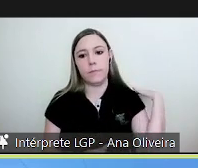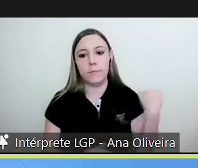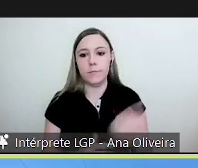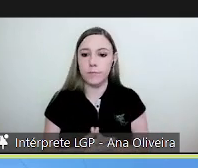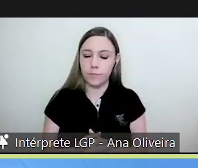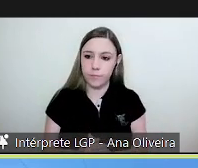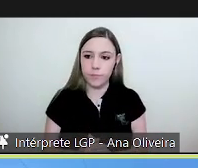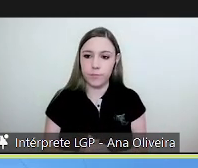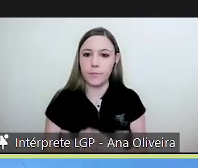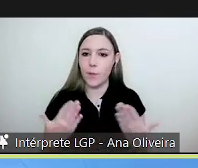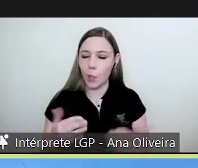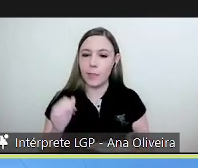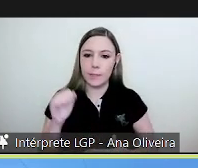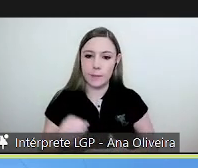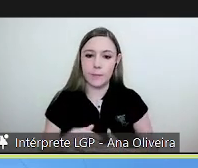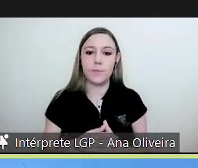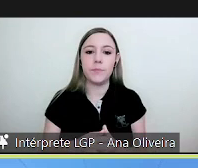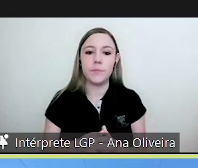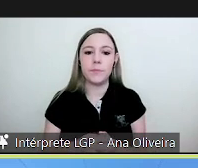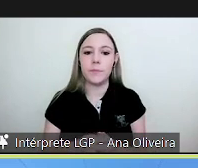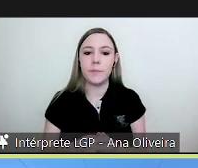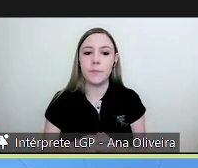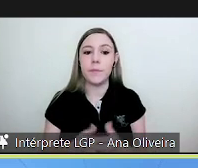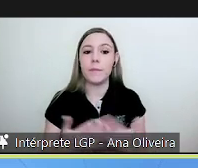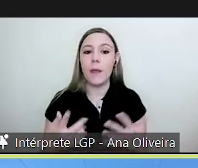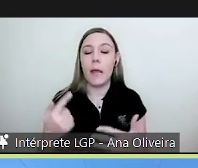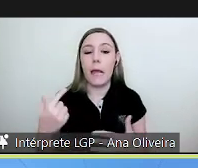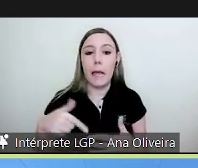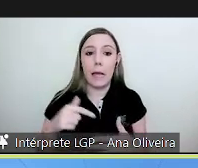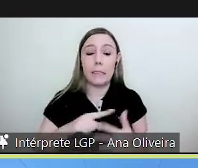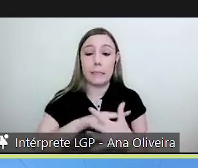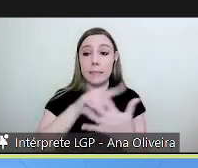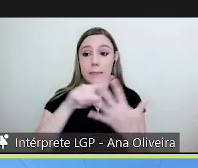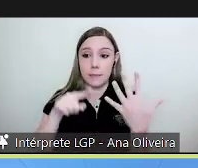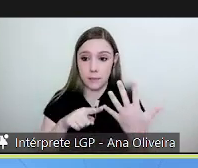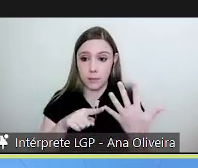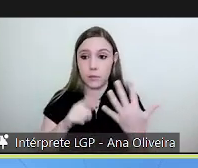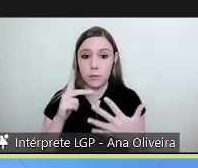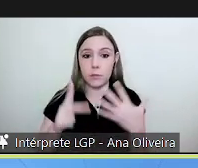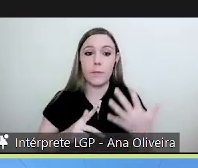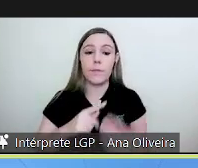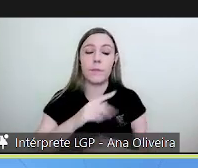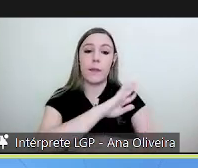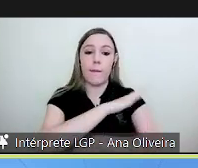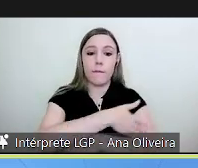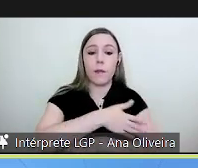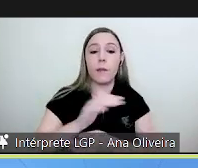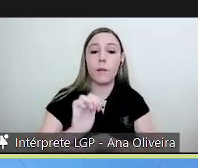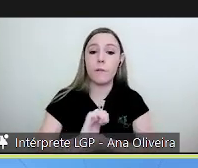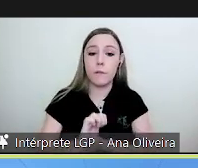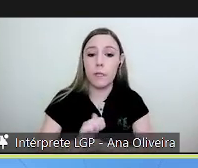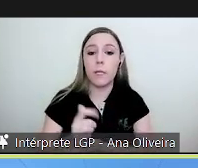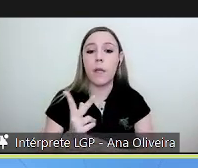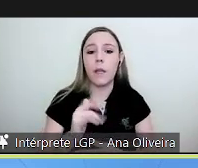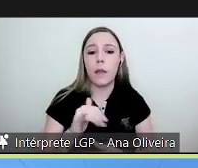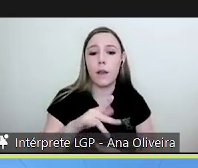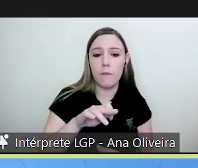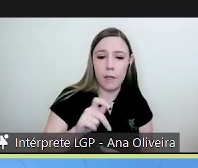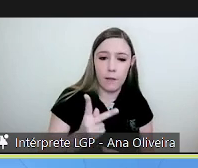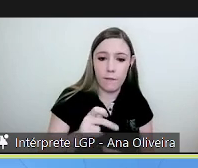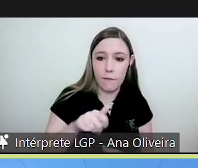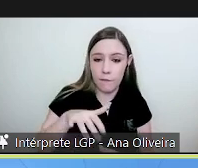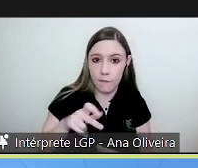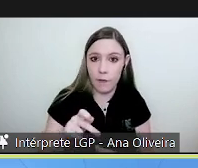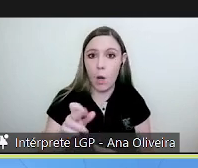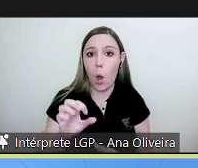Sim. Agora sim. E, portanto, temos 5 sites industriais, em Aveiro, Figueiras, Vila Velha de Ródão